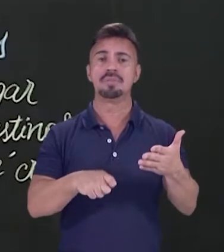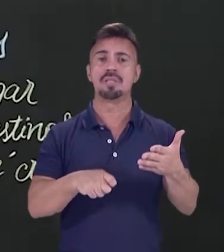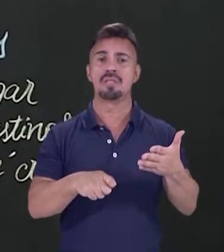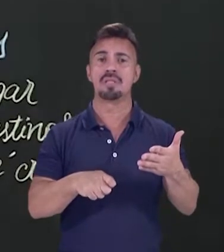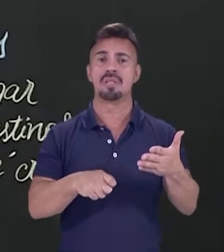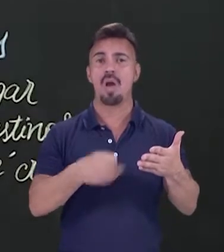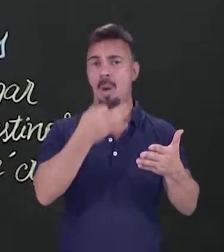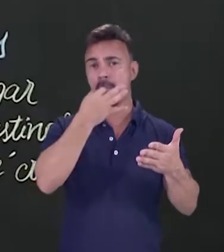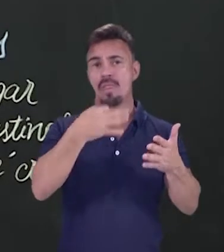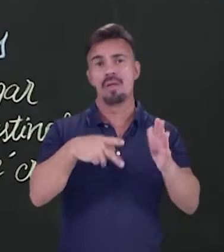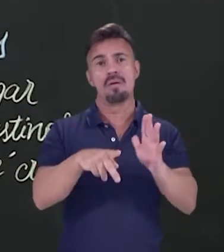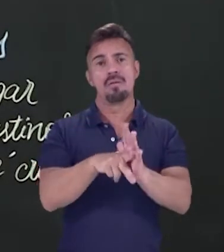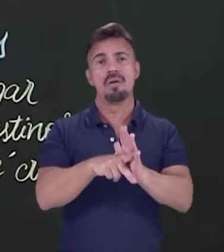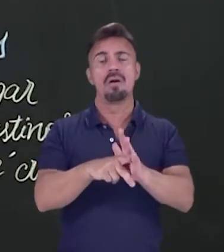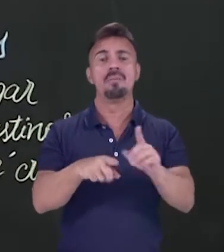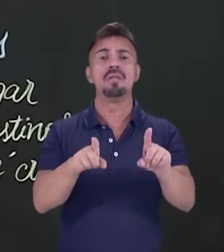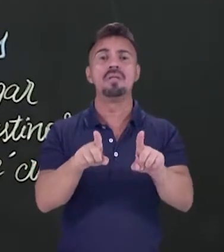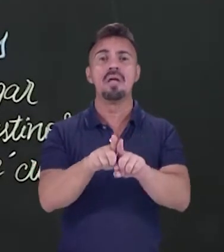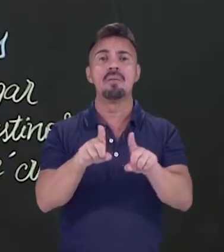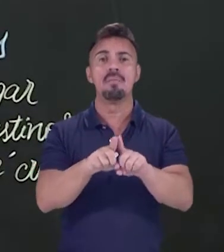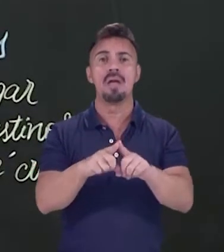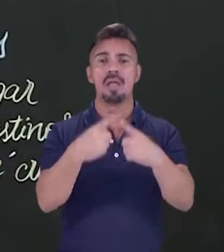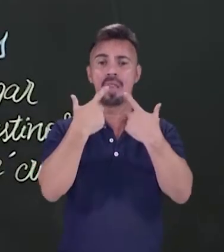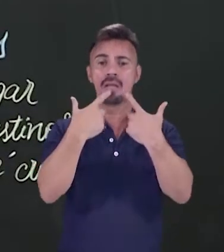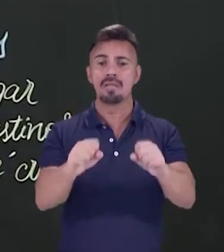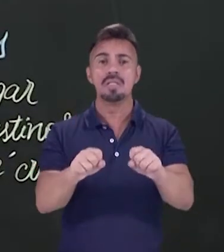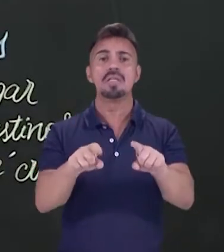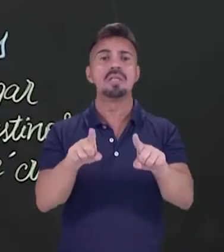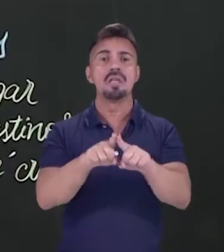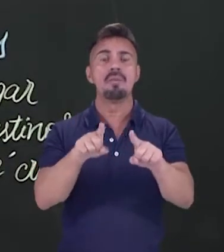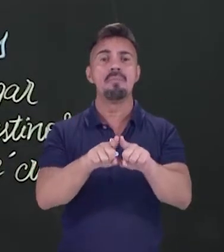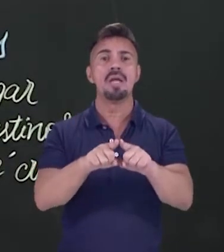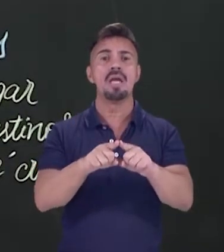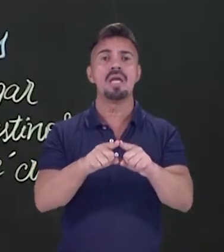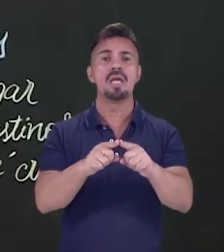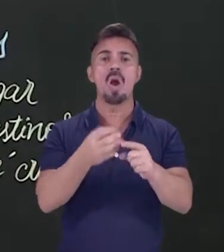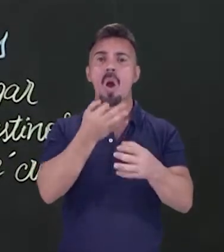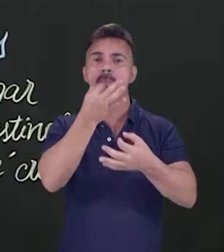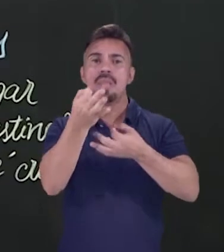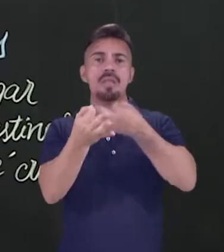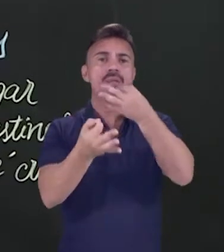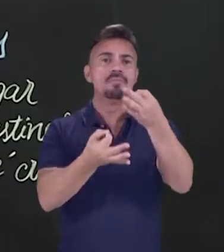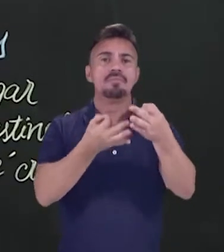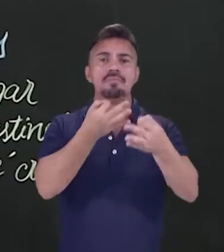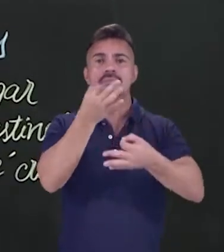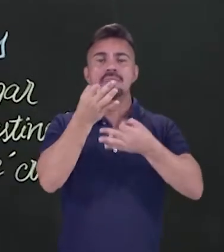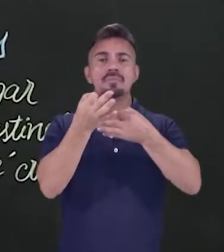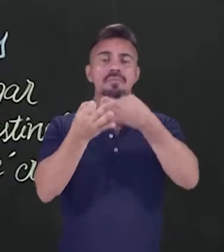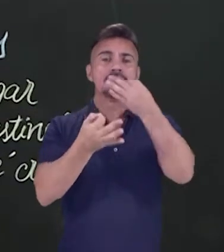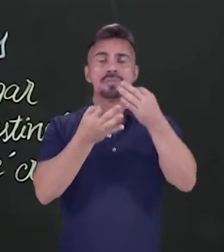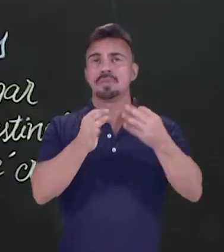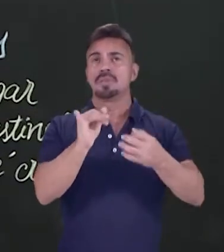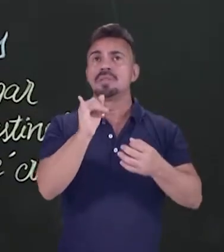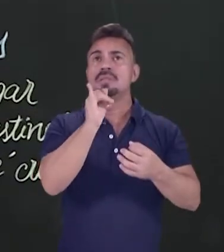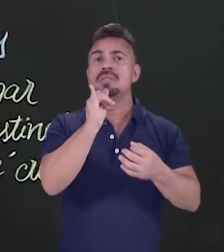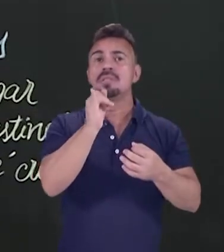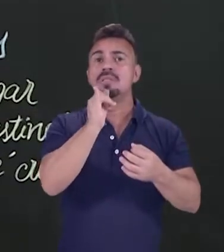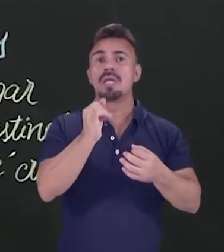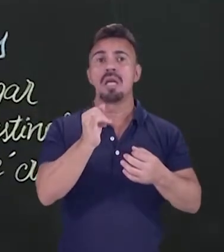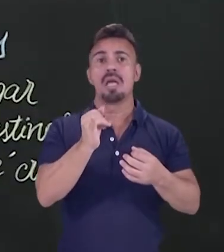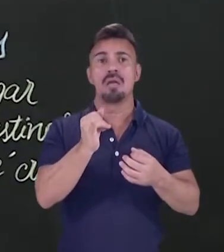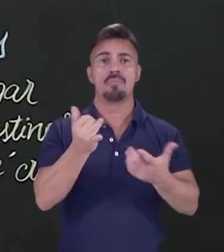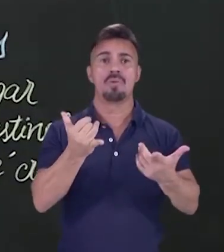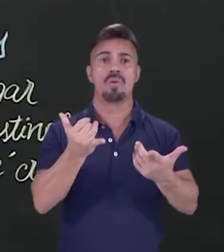nesse texto, é muito grande. Não só nas marcações linguísticas, como também na construção de opiniões. Quando você diz, por exemplo,